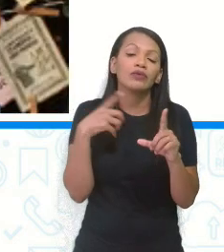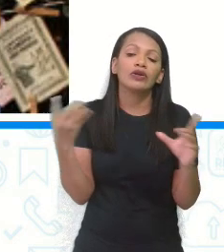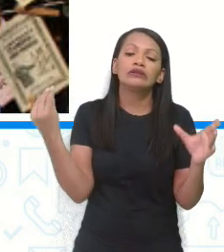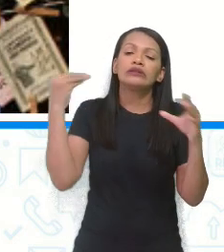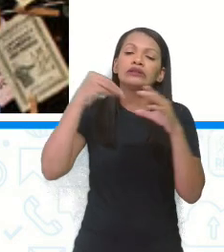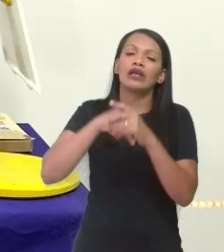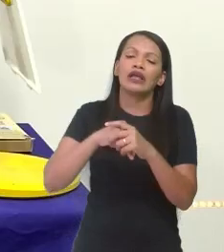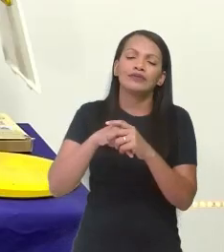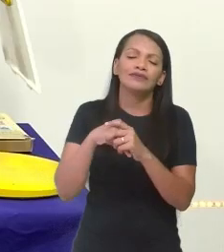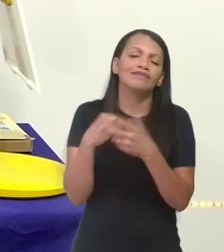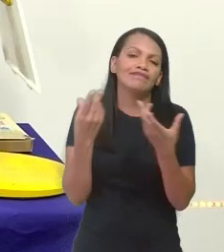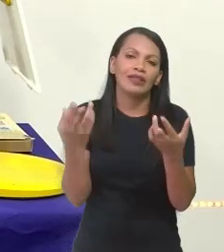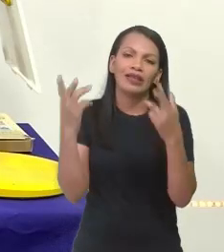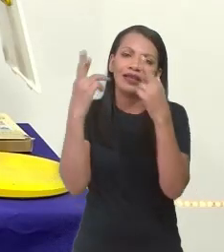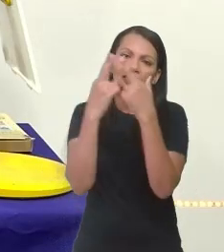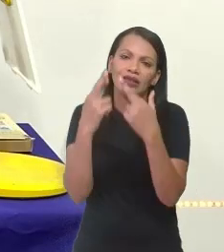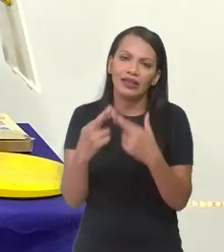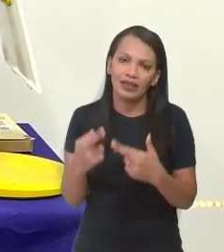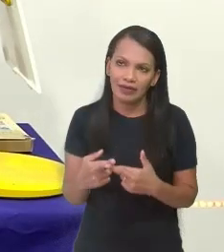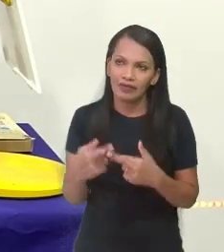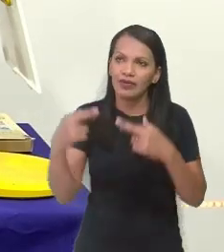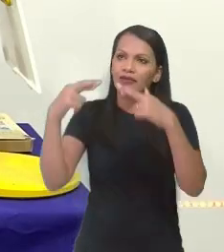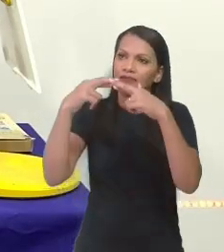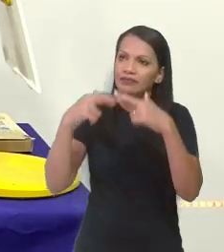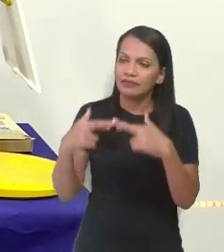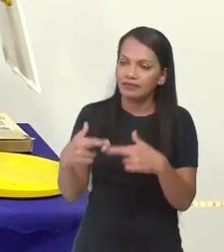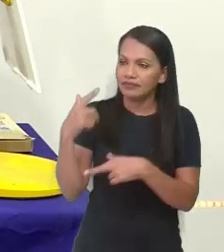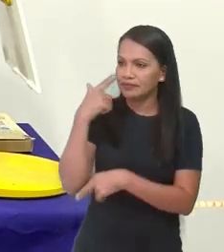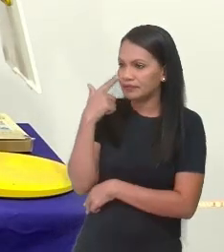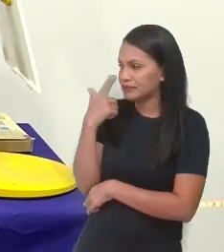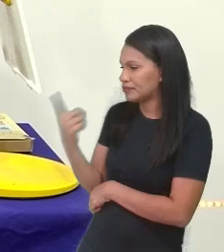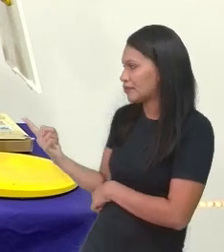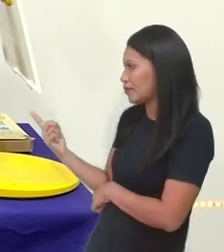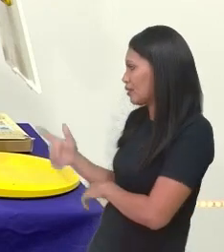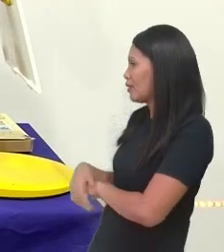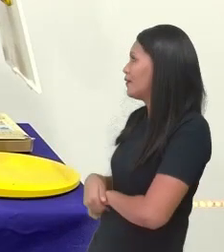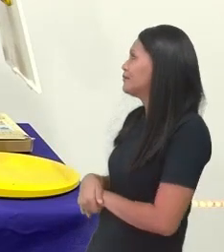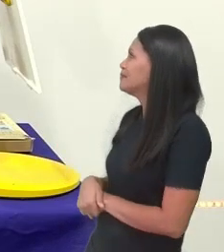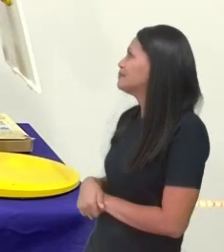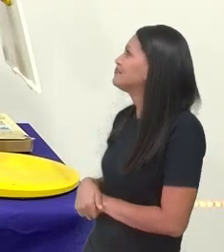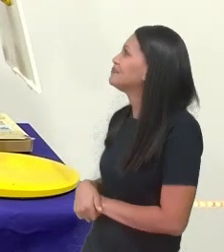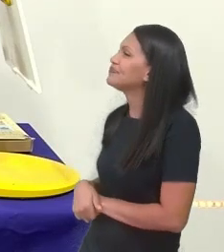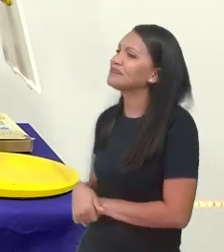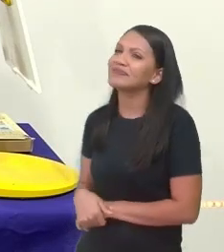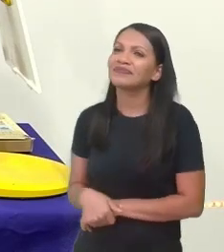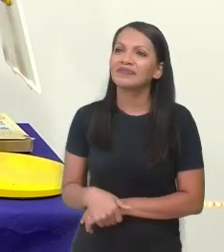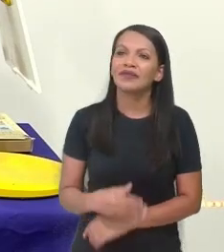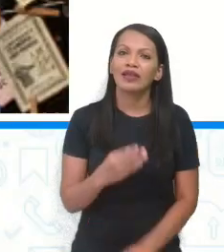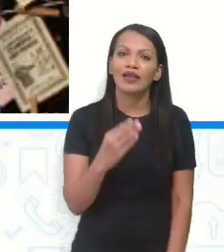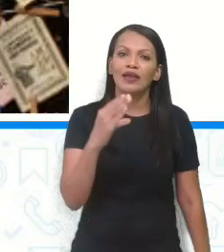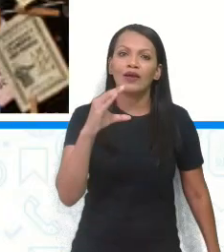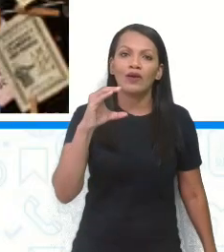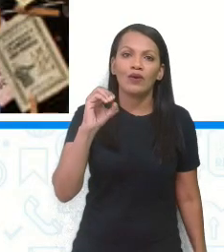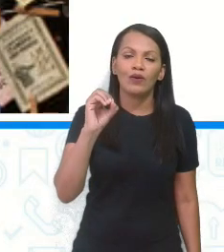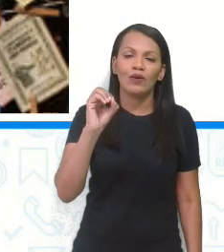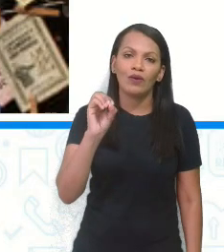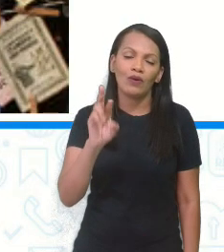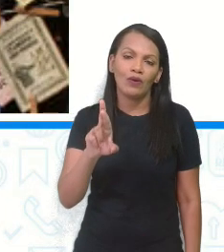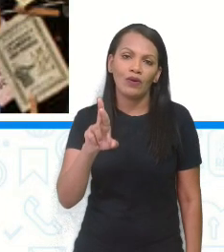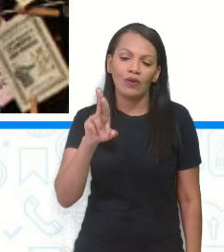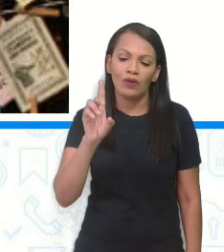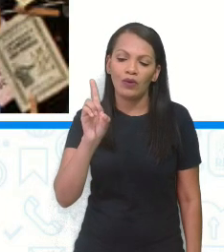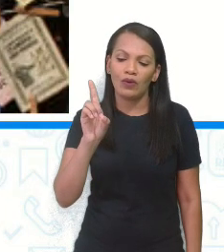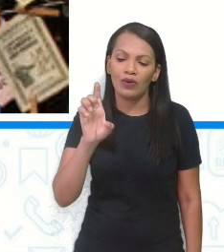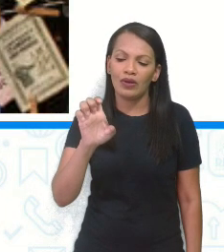E a literatura de cordel, ela, como está aí na imagem, olha a palavra cordel.